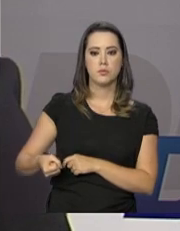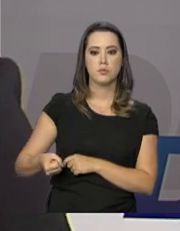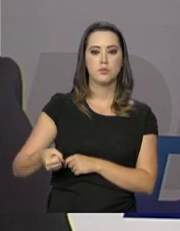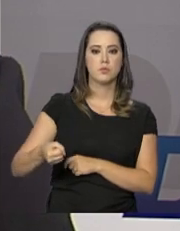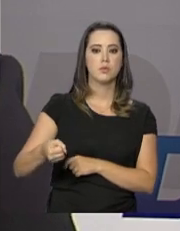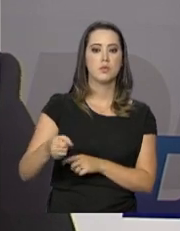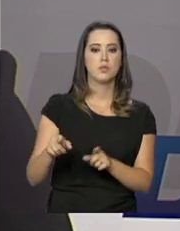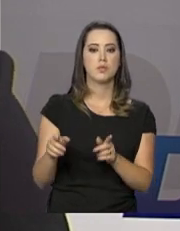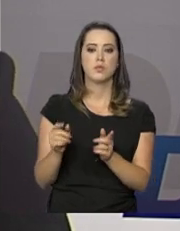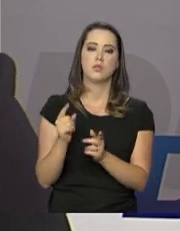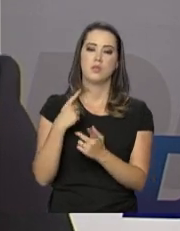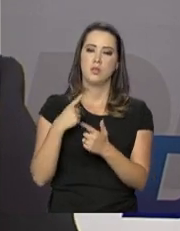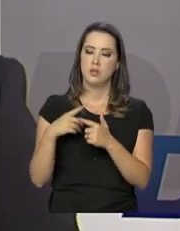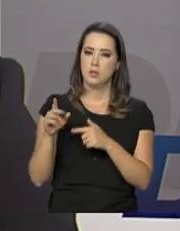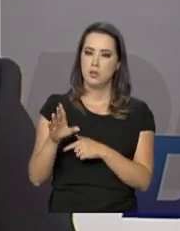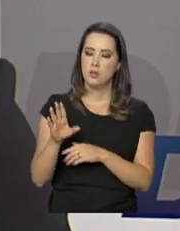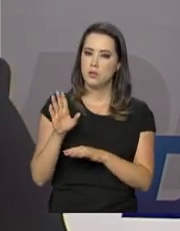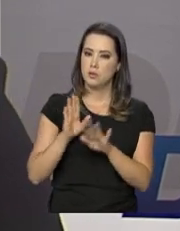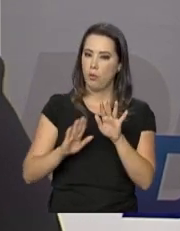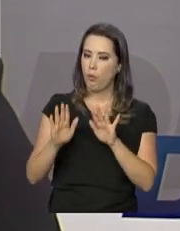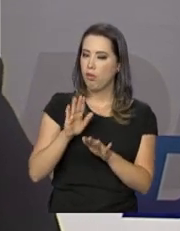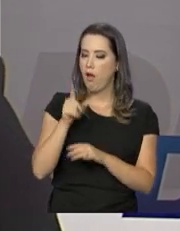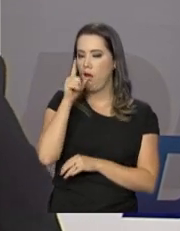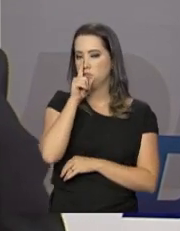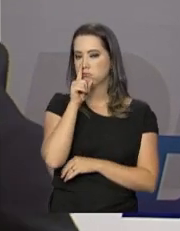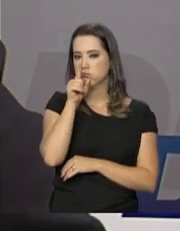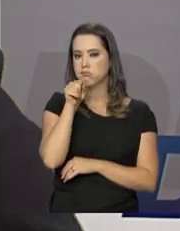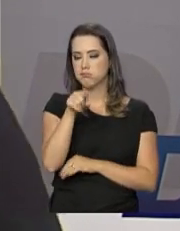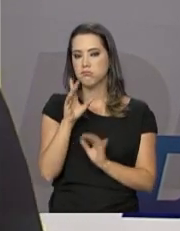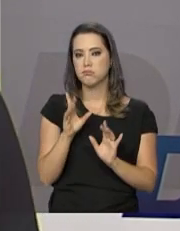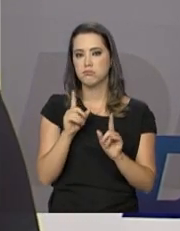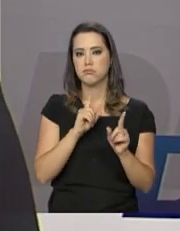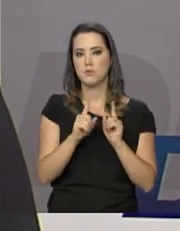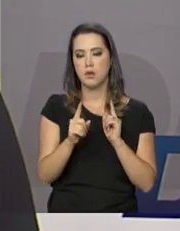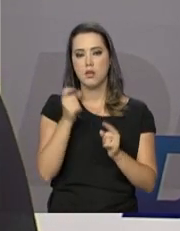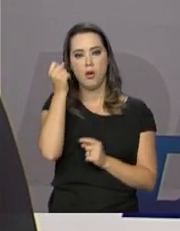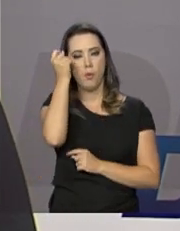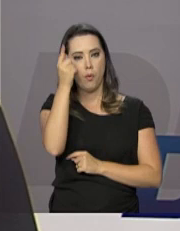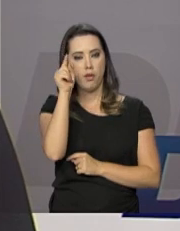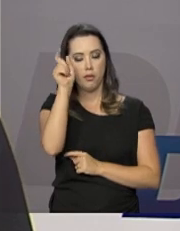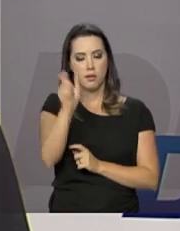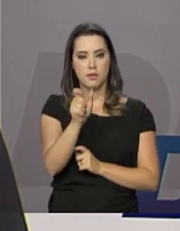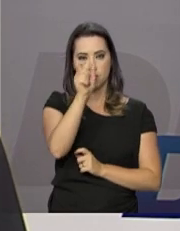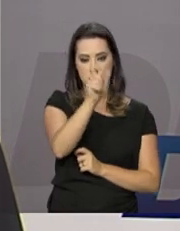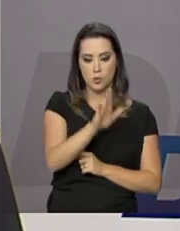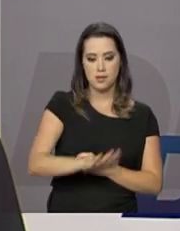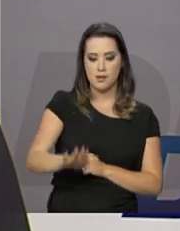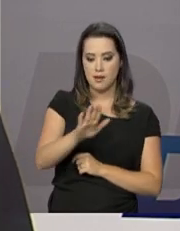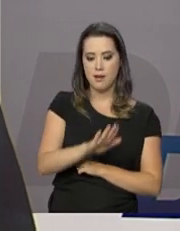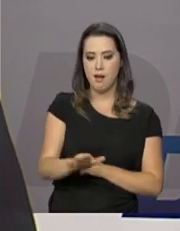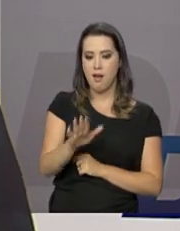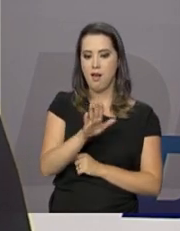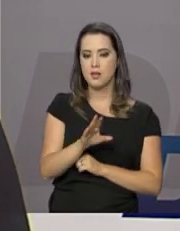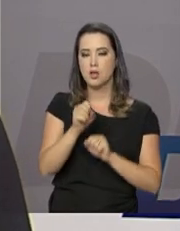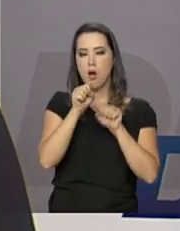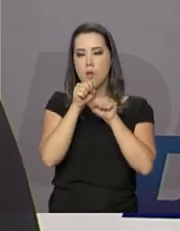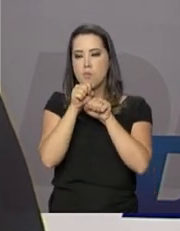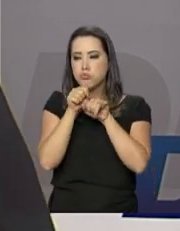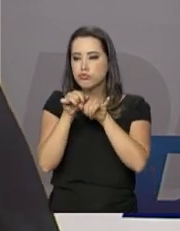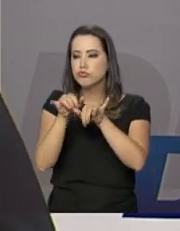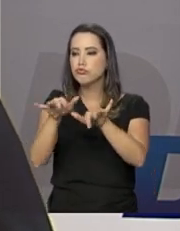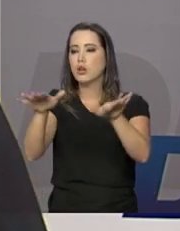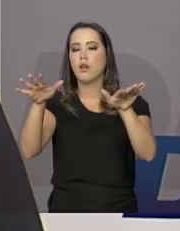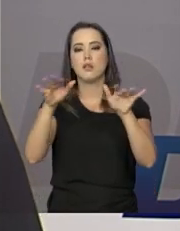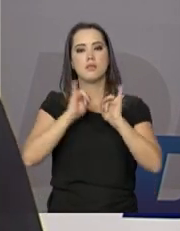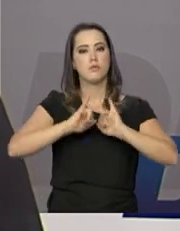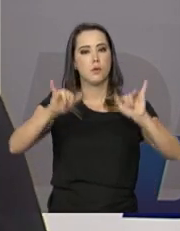são agentes vulneráveis, né, dentro do trânsito também. Então a ideia é a gente fazer com que essas crianças trabalhem como agentes multiplicadores, levando esse conhecimento, e a gente